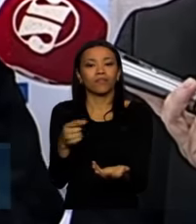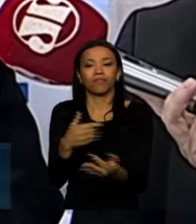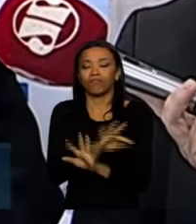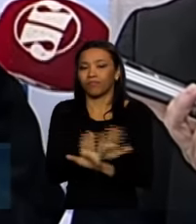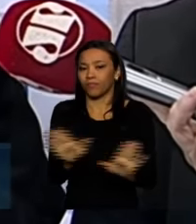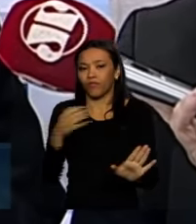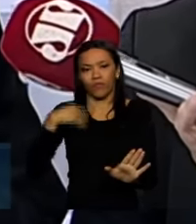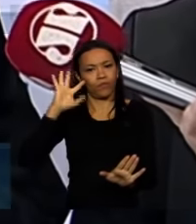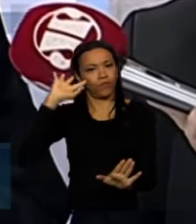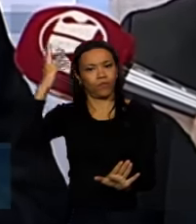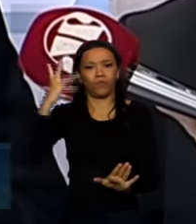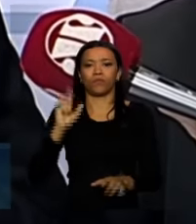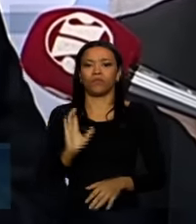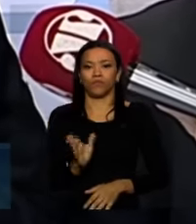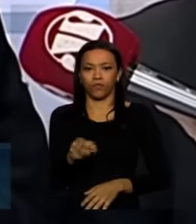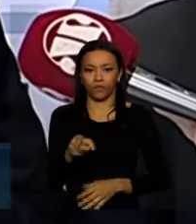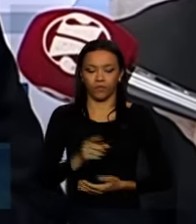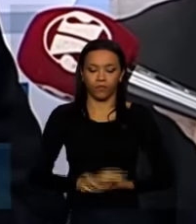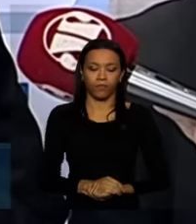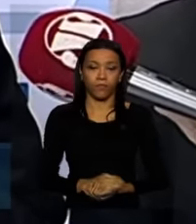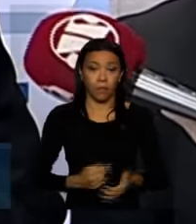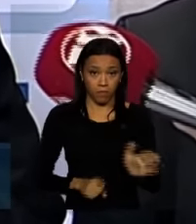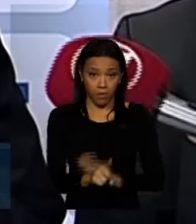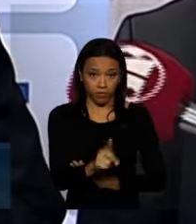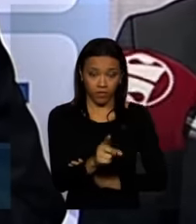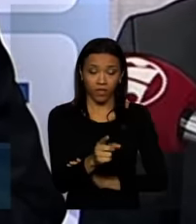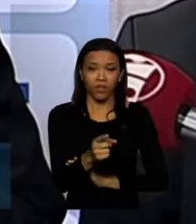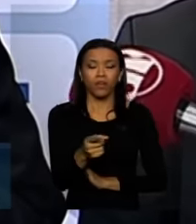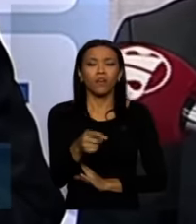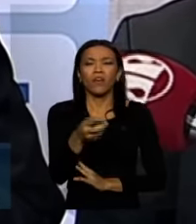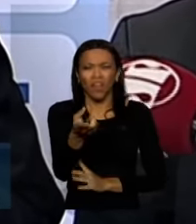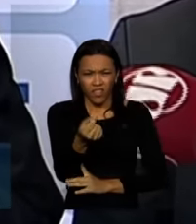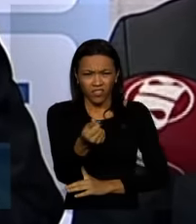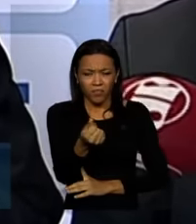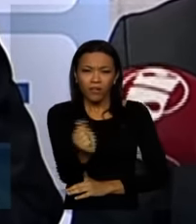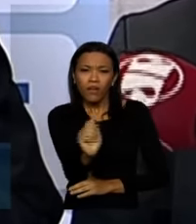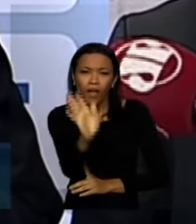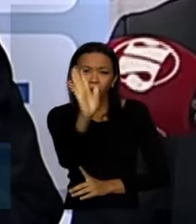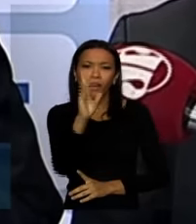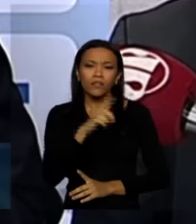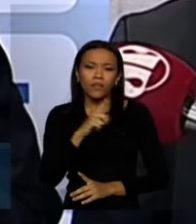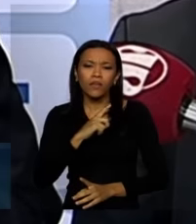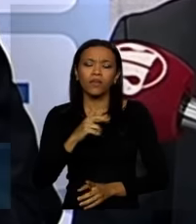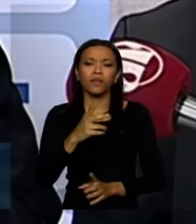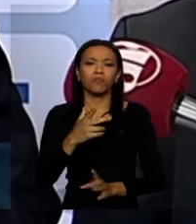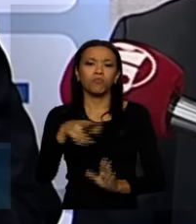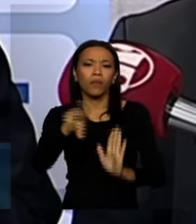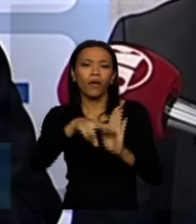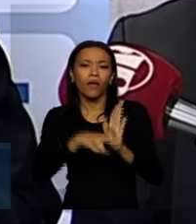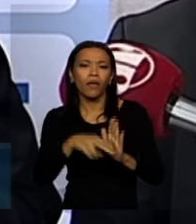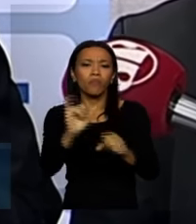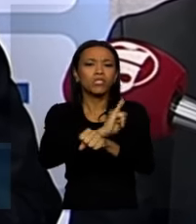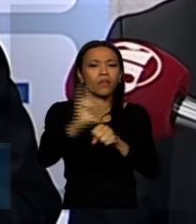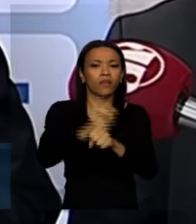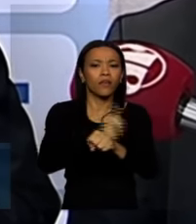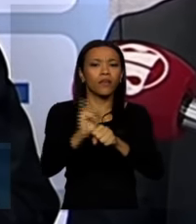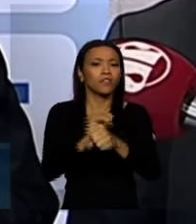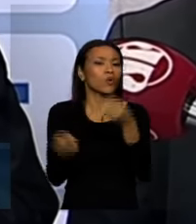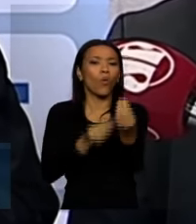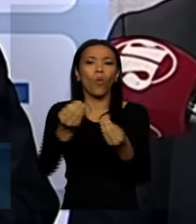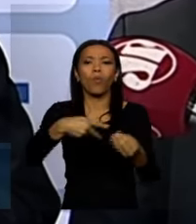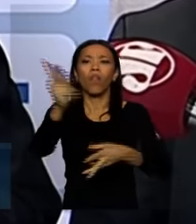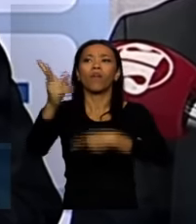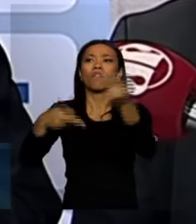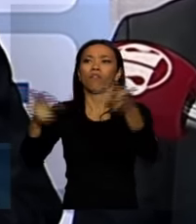nós Ministro e como é um medicamento muito caro e vai ter algum esquema específico de segurança para fazer a